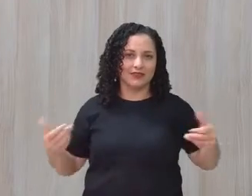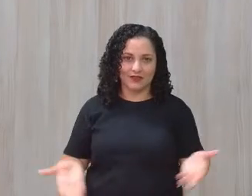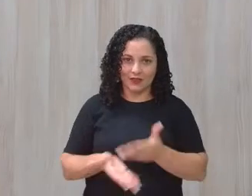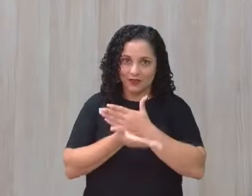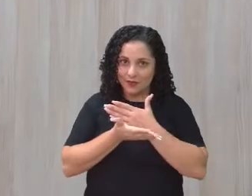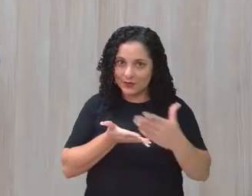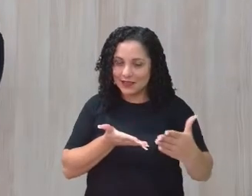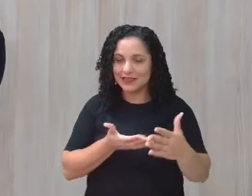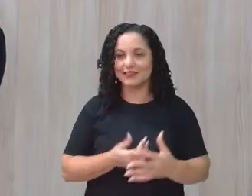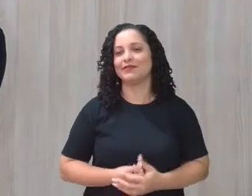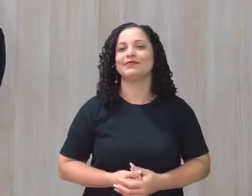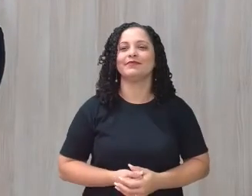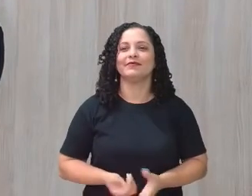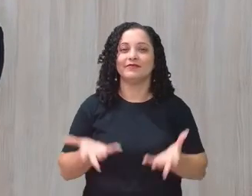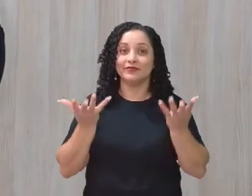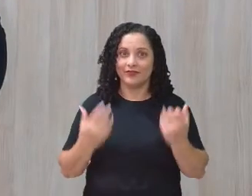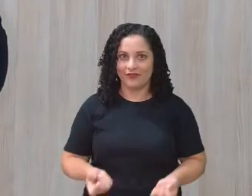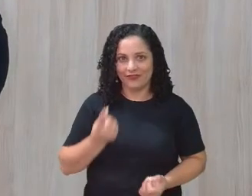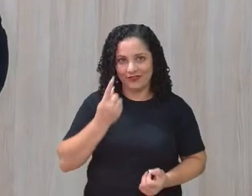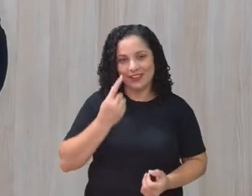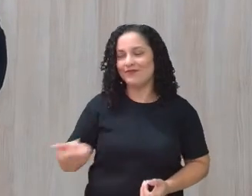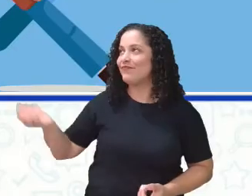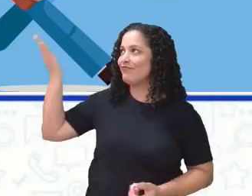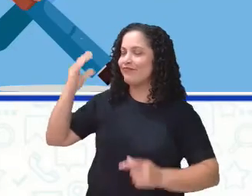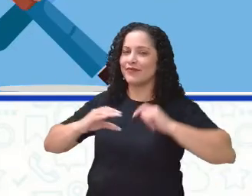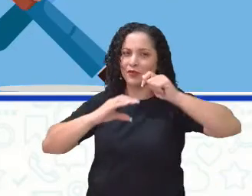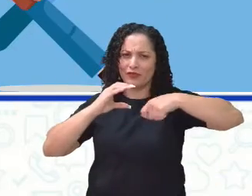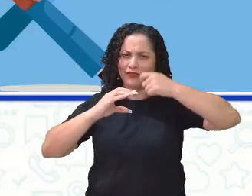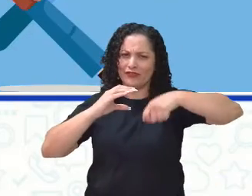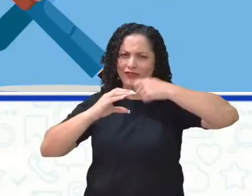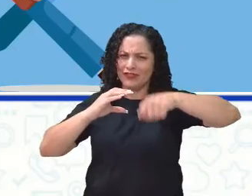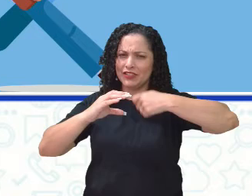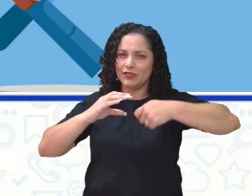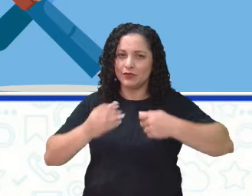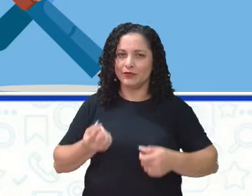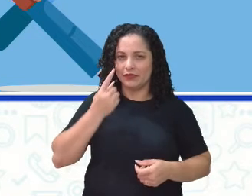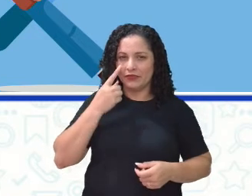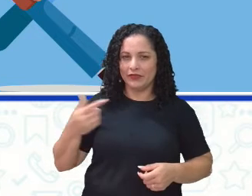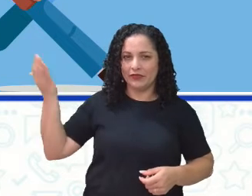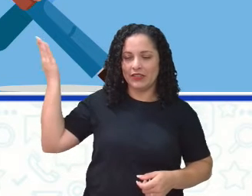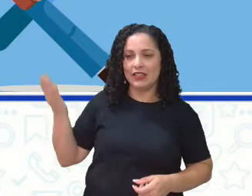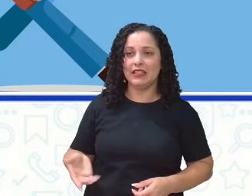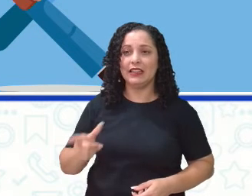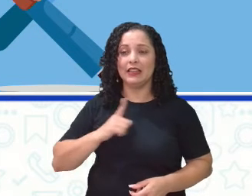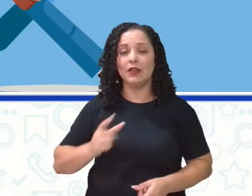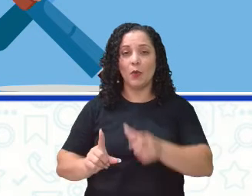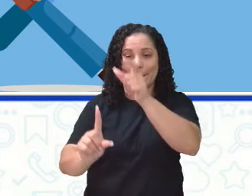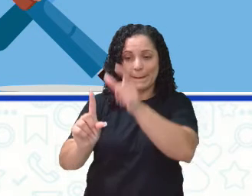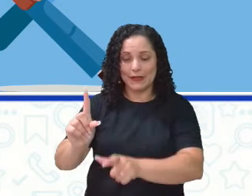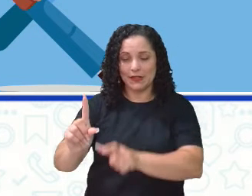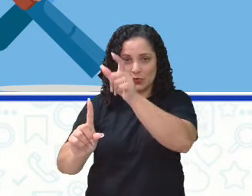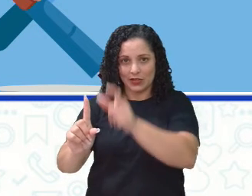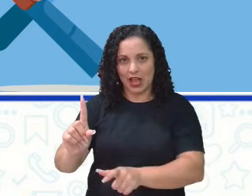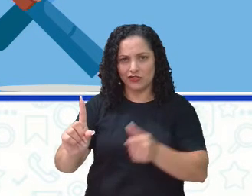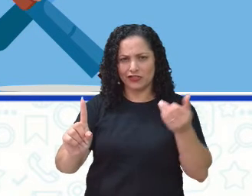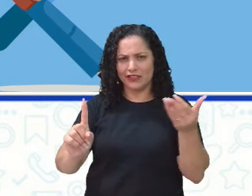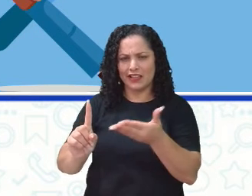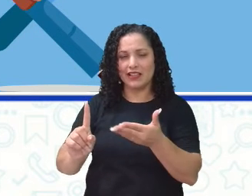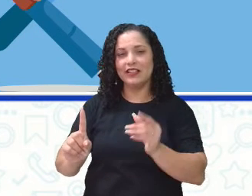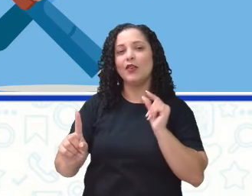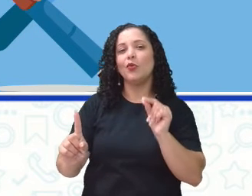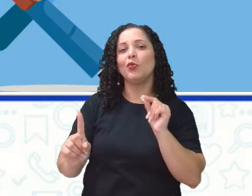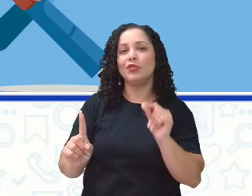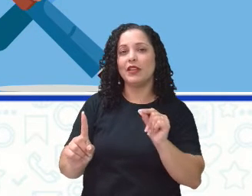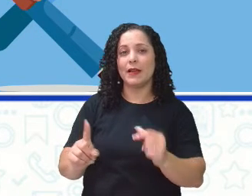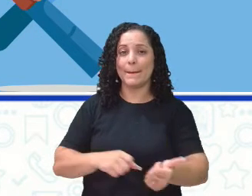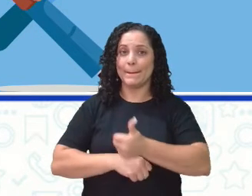tá certo? Então, bora lá. Neste curta, chamado A Carta, a vida da personagem é influenciada principalmente por causa da